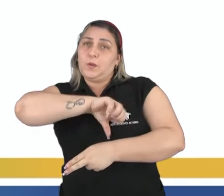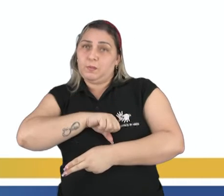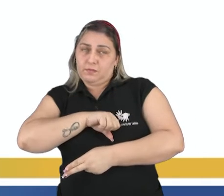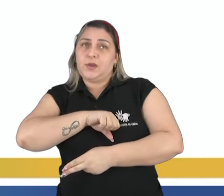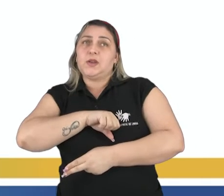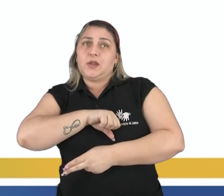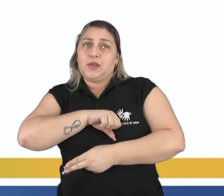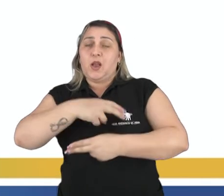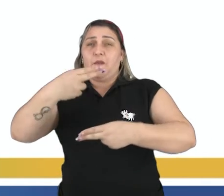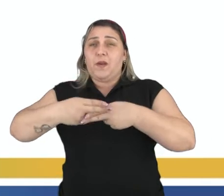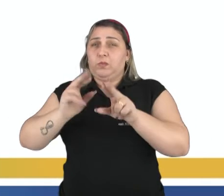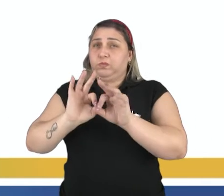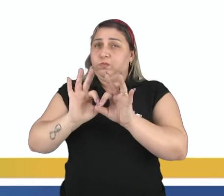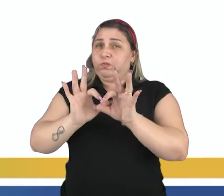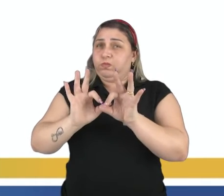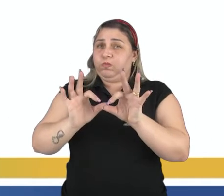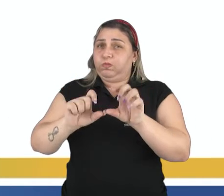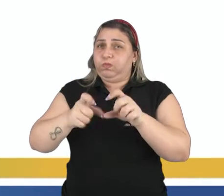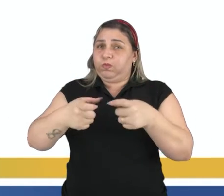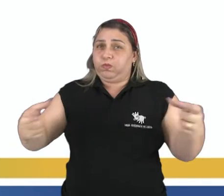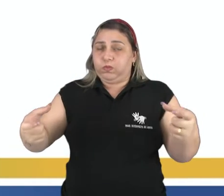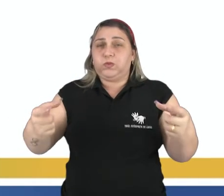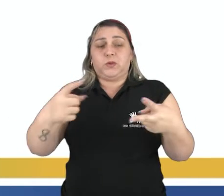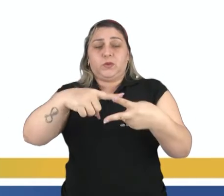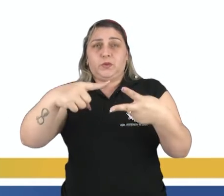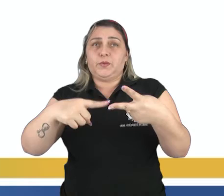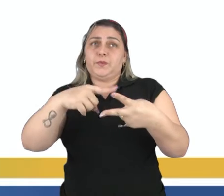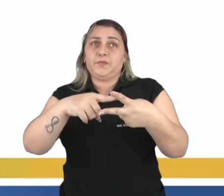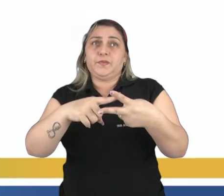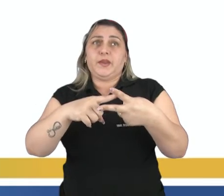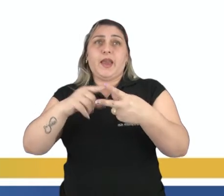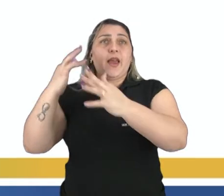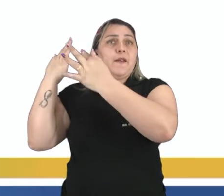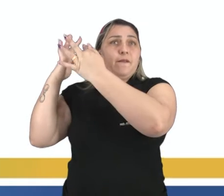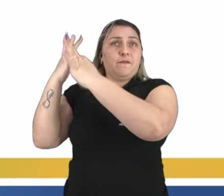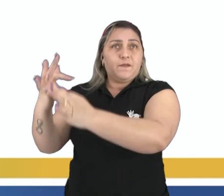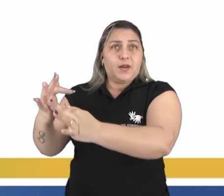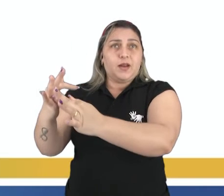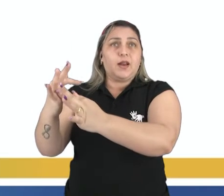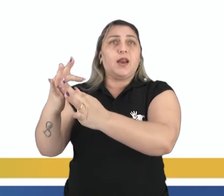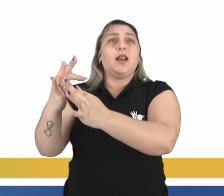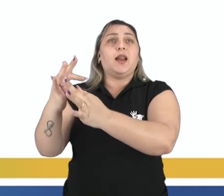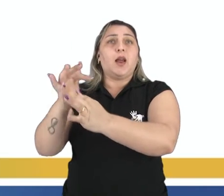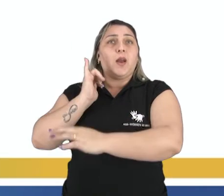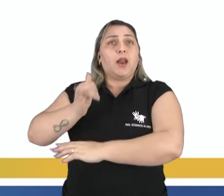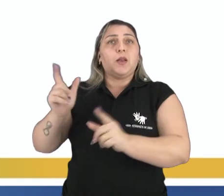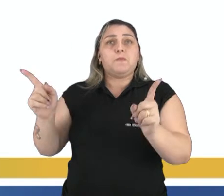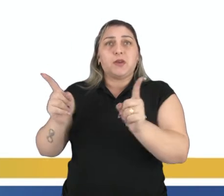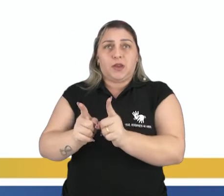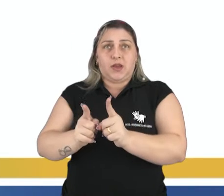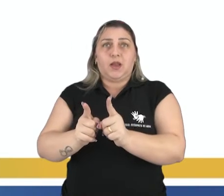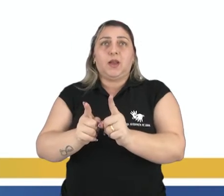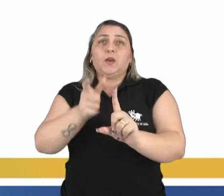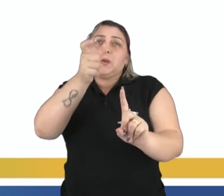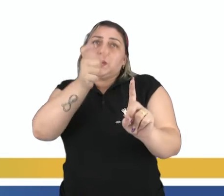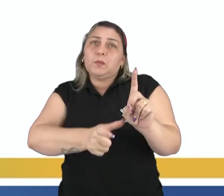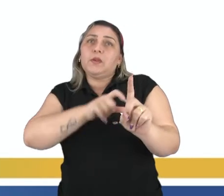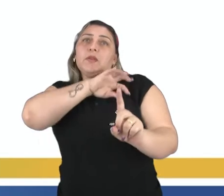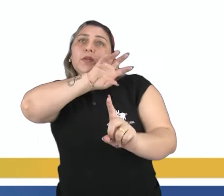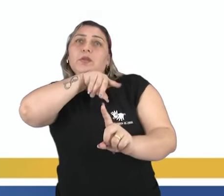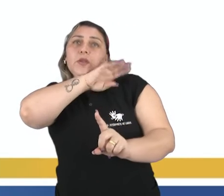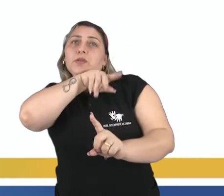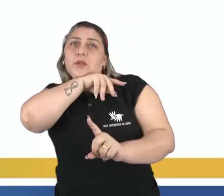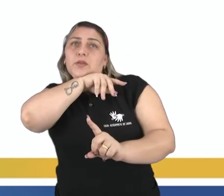ela é imensa, né? Então ela tem essas duas dimensões aí. E a fábula, que é uma narrativa curta, geralmente protagonizadas